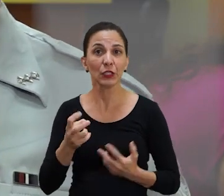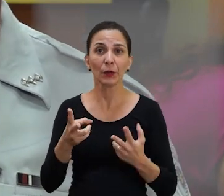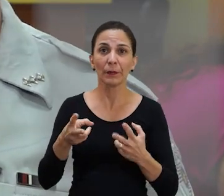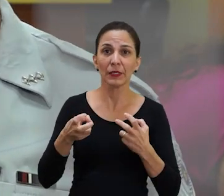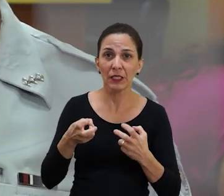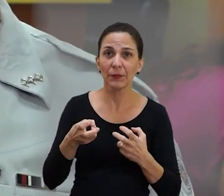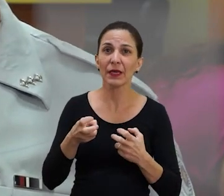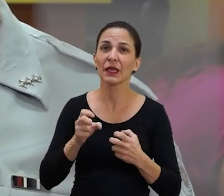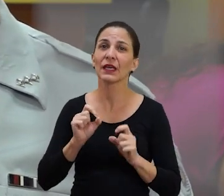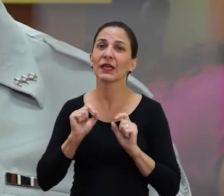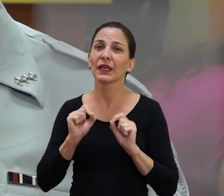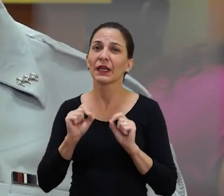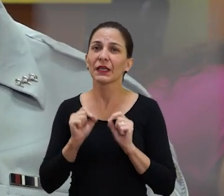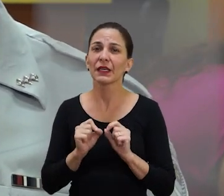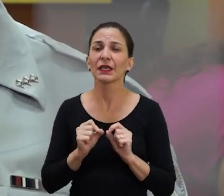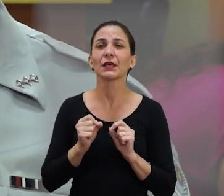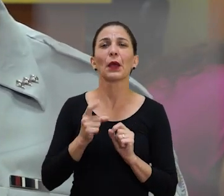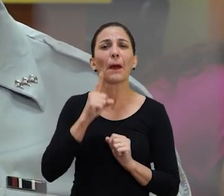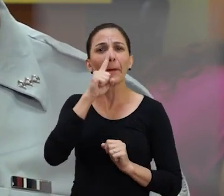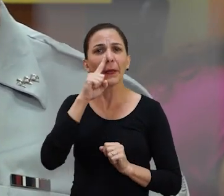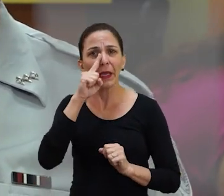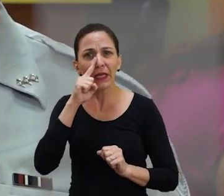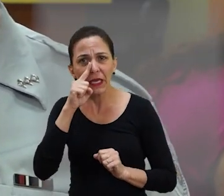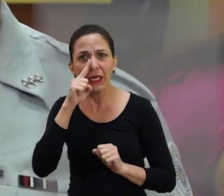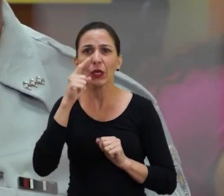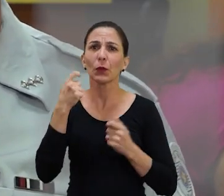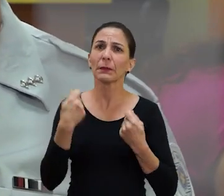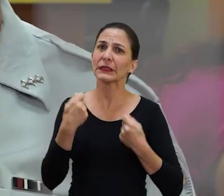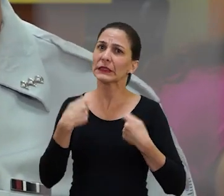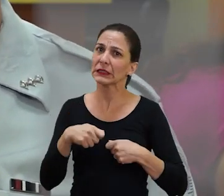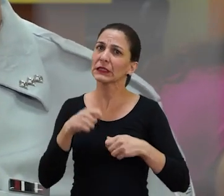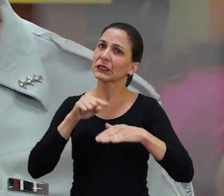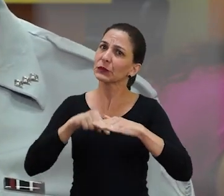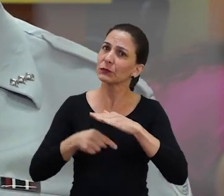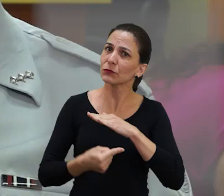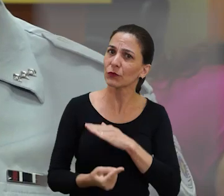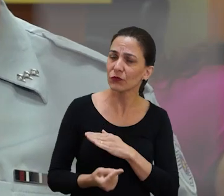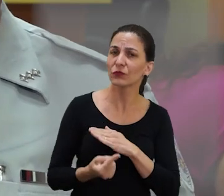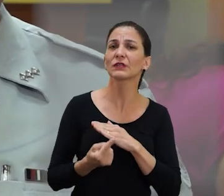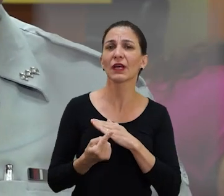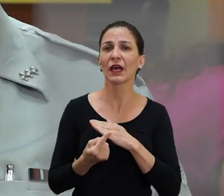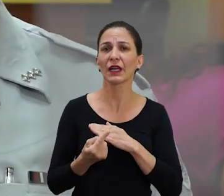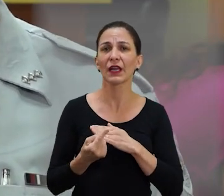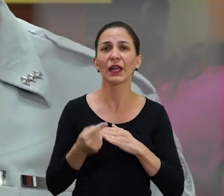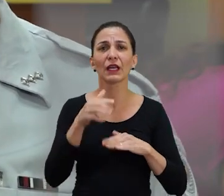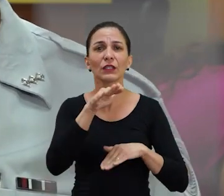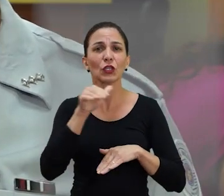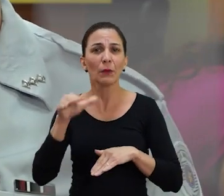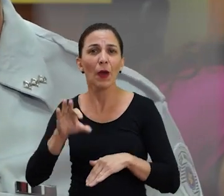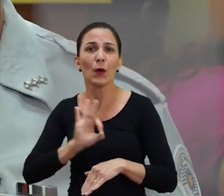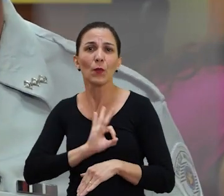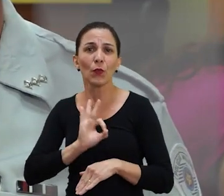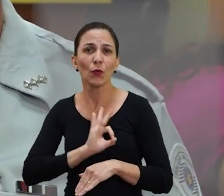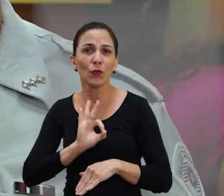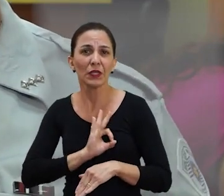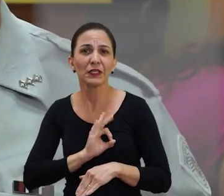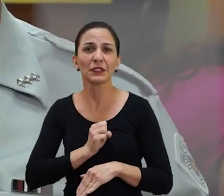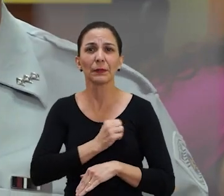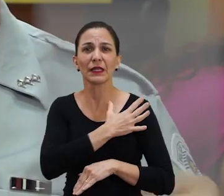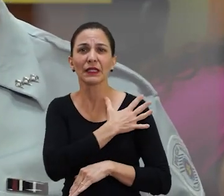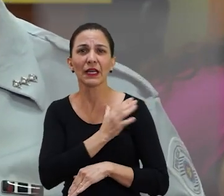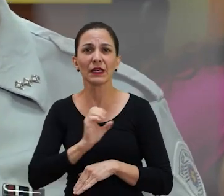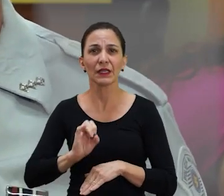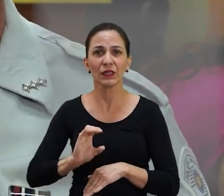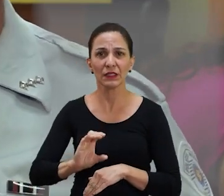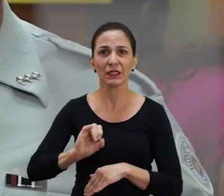é notar que realmente tem algum tipo de de procedimento Mais aprofundado é para que compartilhe com as autoridades Polícia Civil